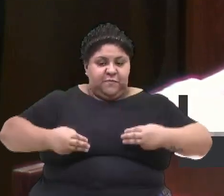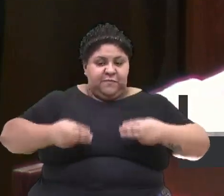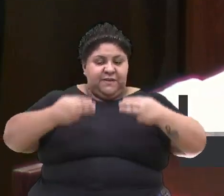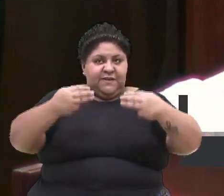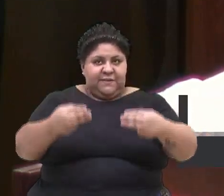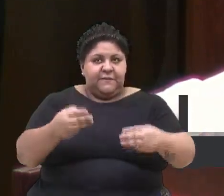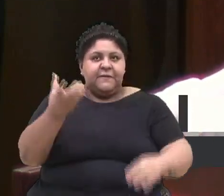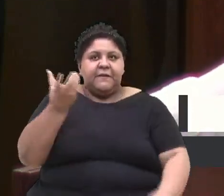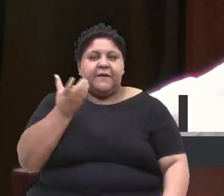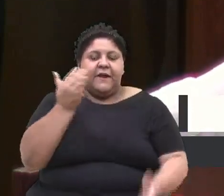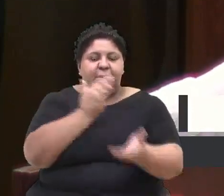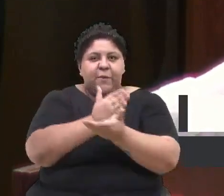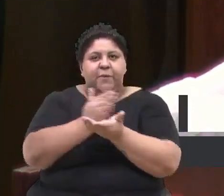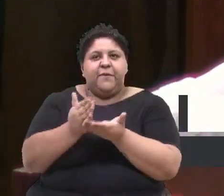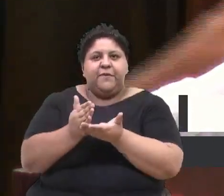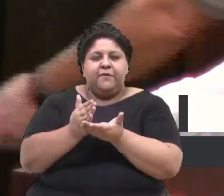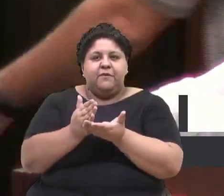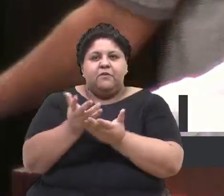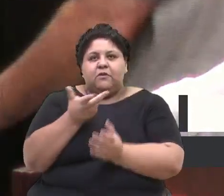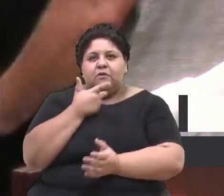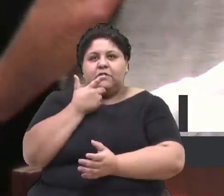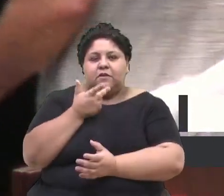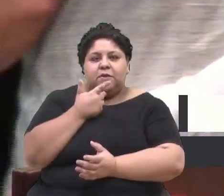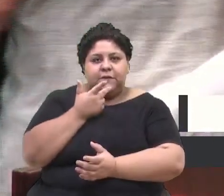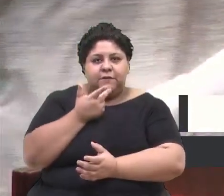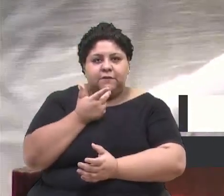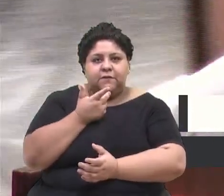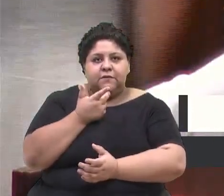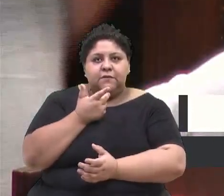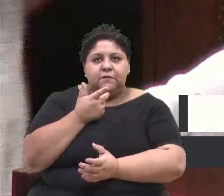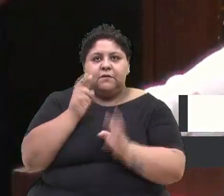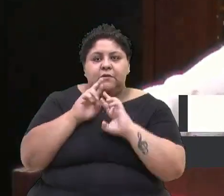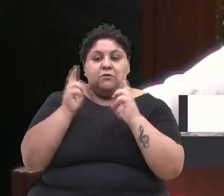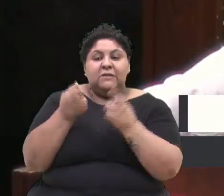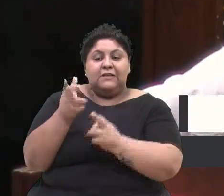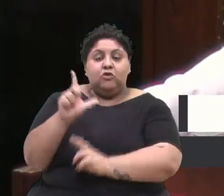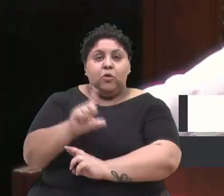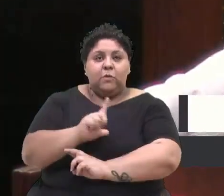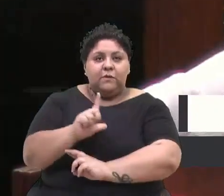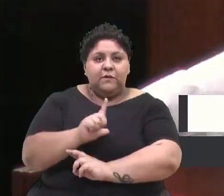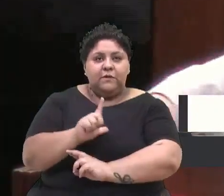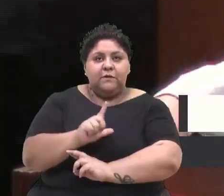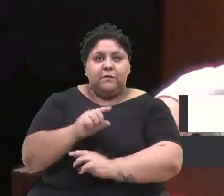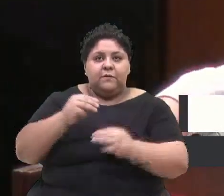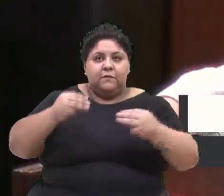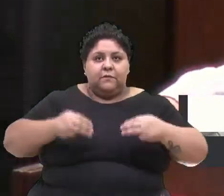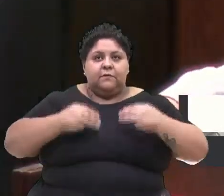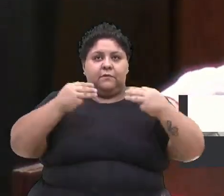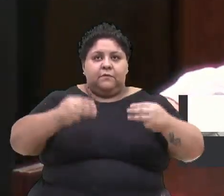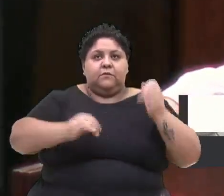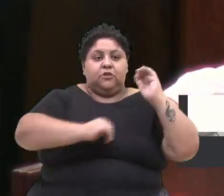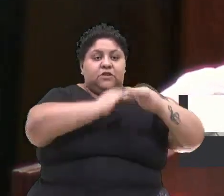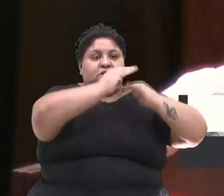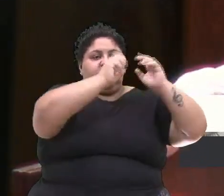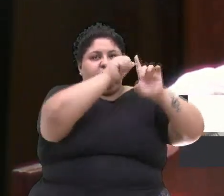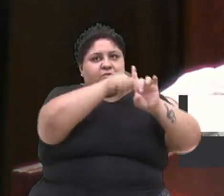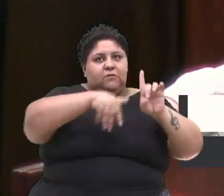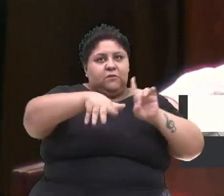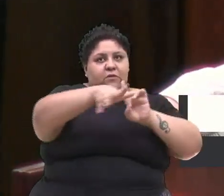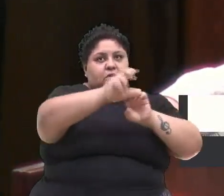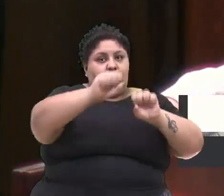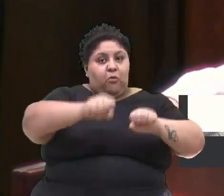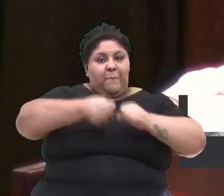quero começar relatando uma reunião que eu tive no Ministério de Desenvolvimento Social e Combate à